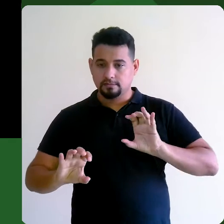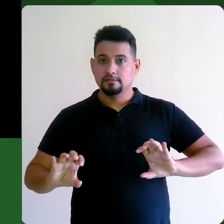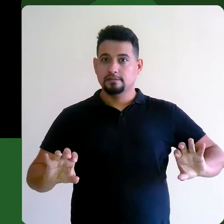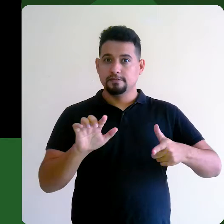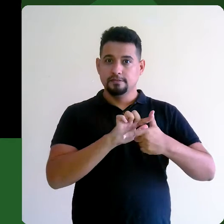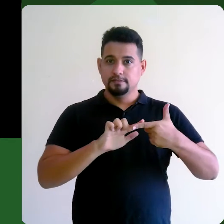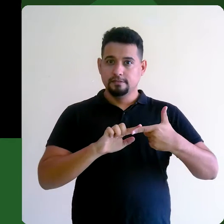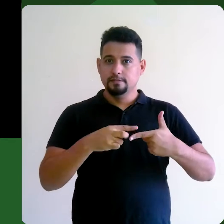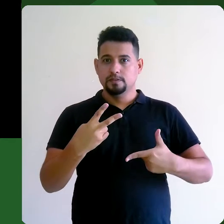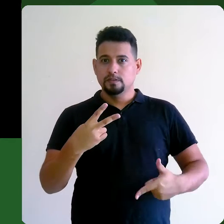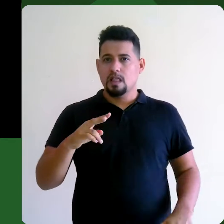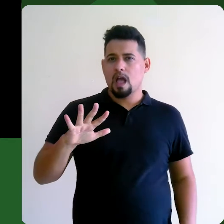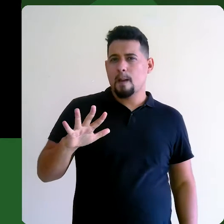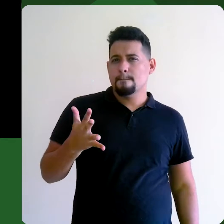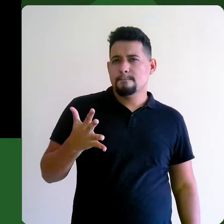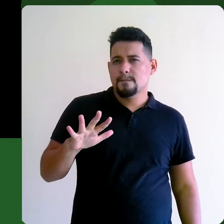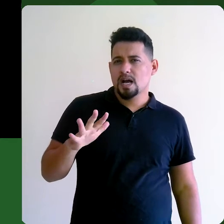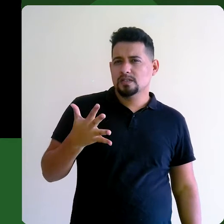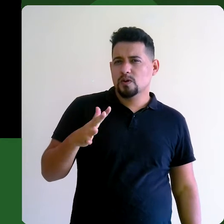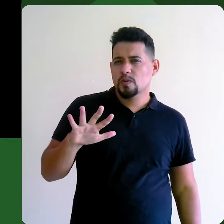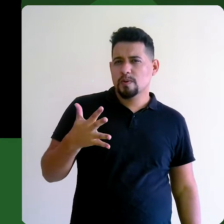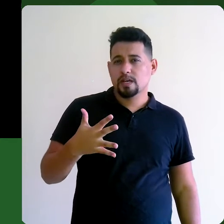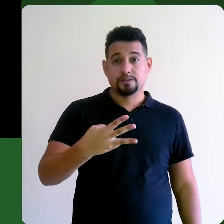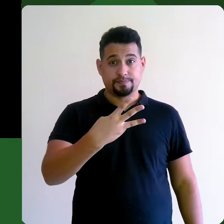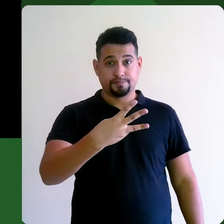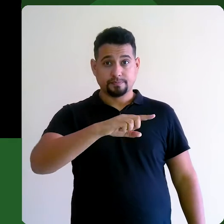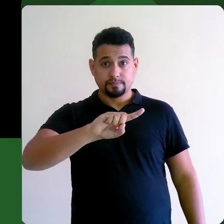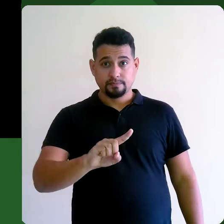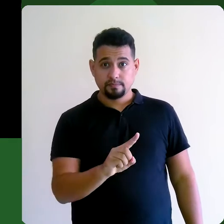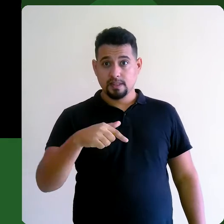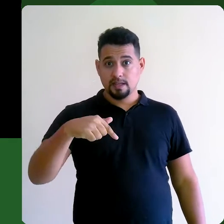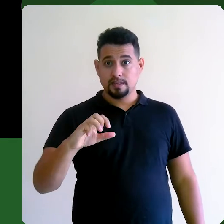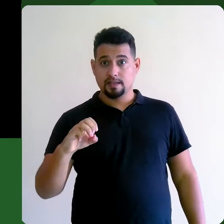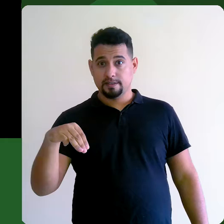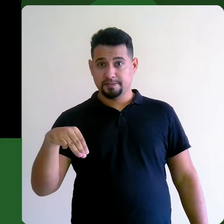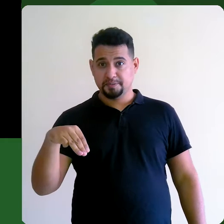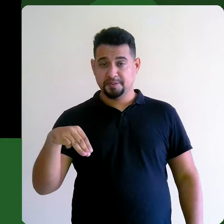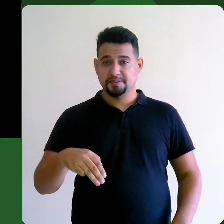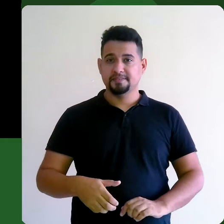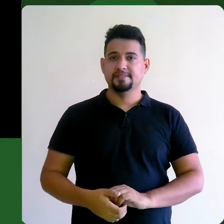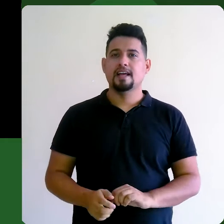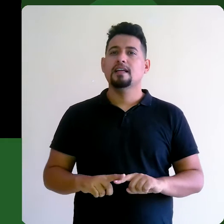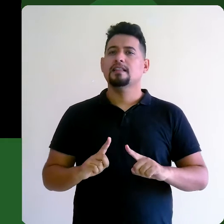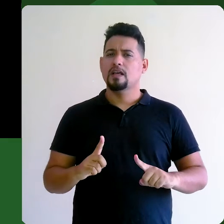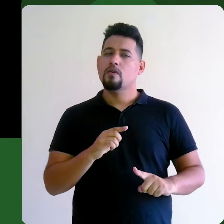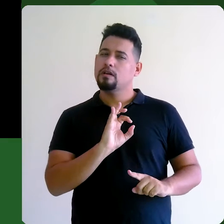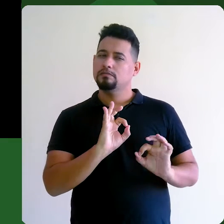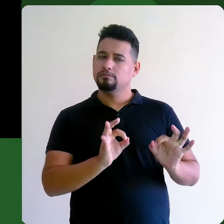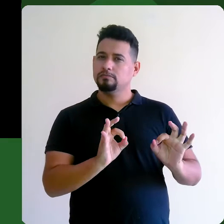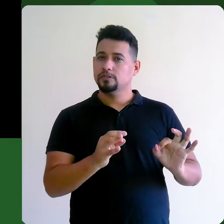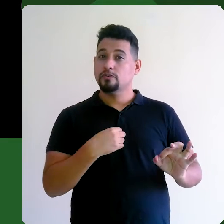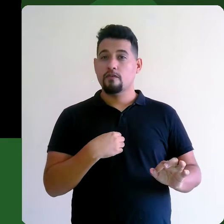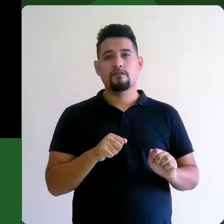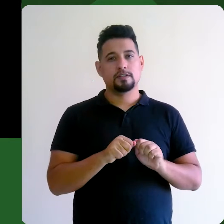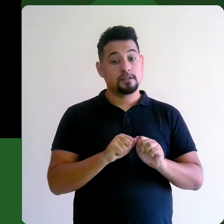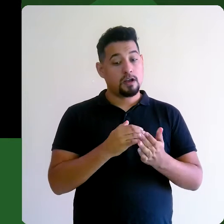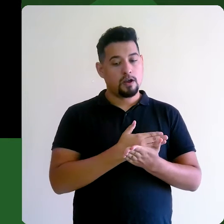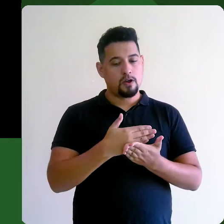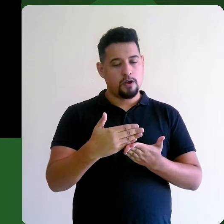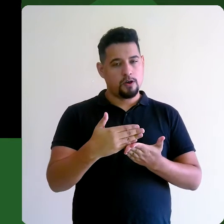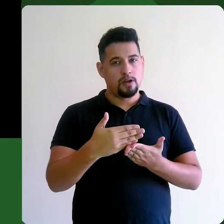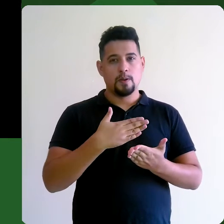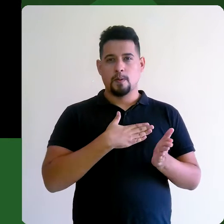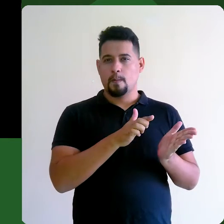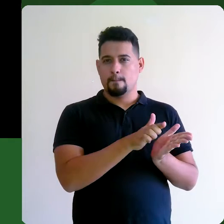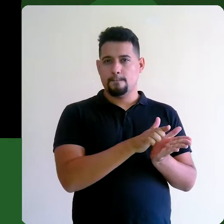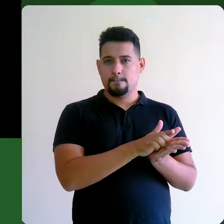dividir isso aqui por 2, vai ficar mais ou menos 3,7 centímetros. Então, é isso que eu